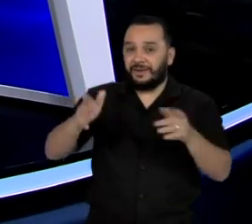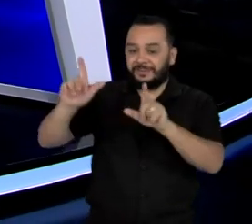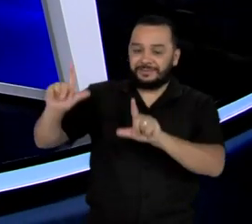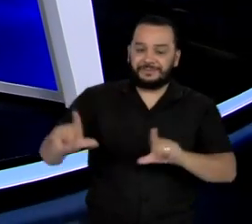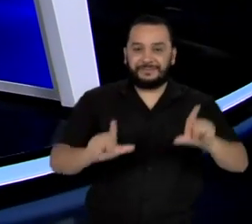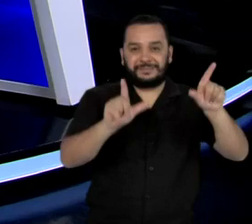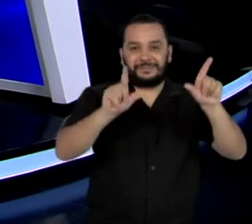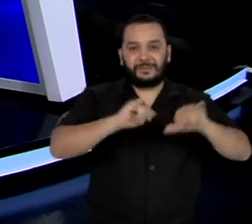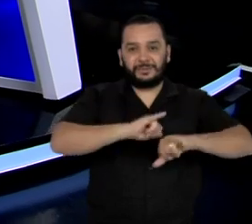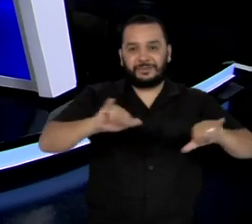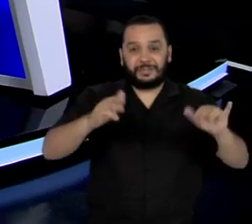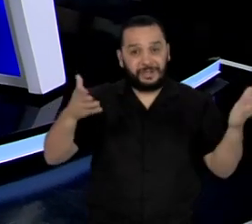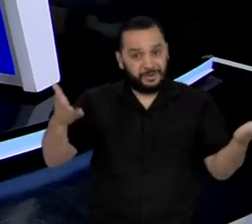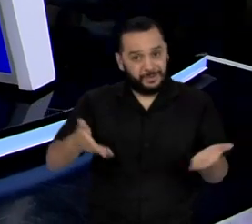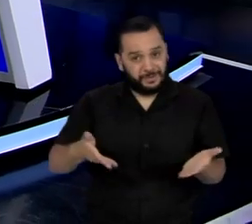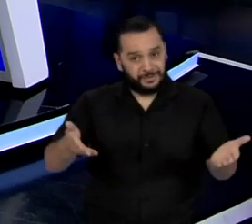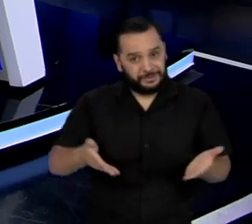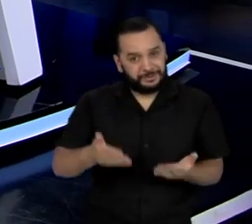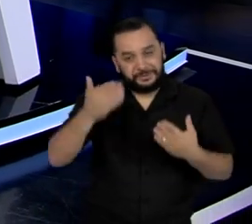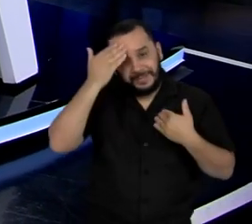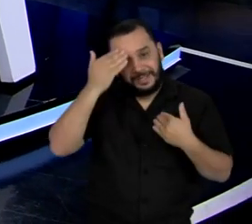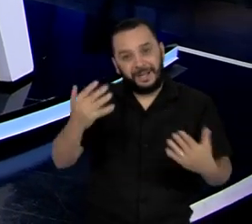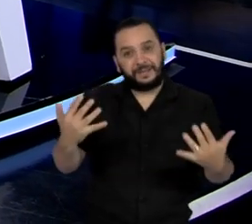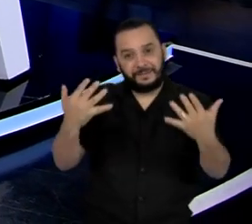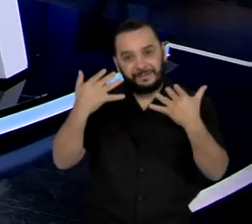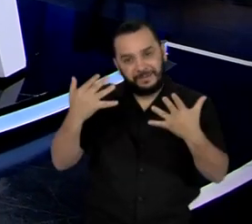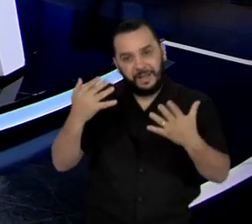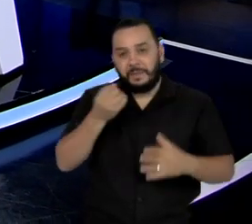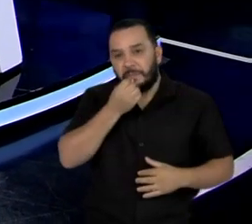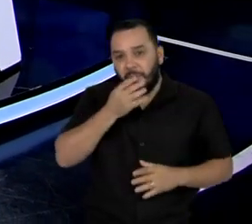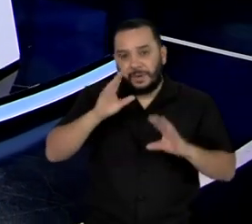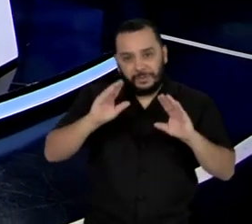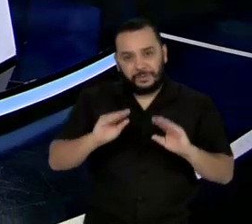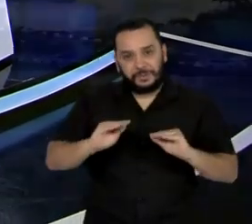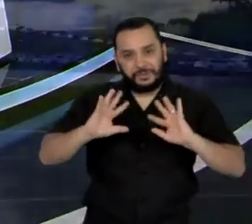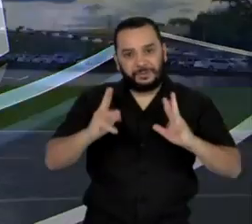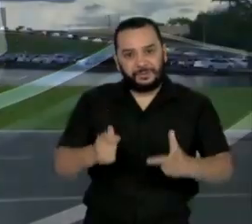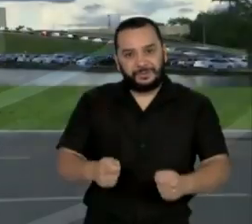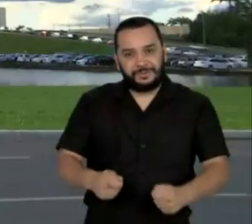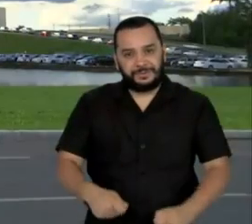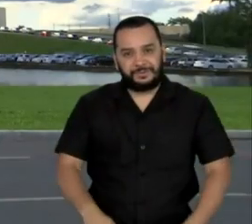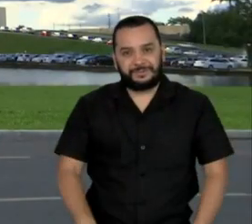viraram notícia hoje. Muito obrigada pela companhia e uma ótima noite a todos.